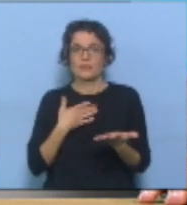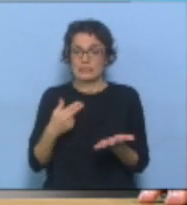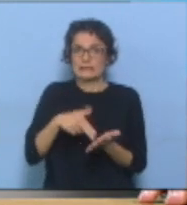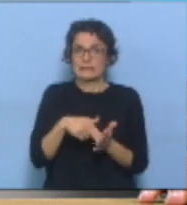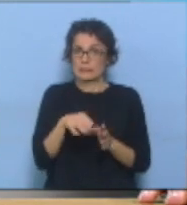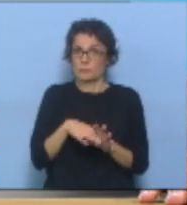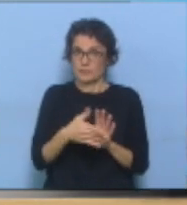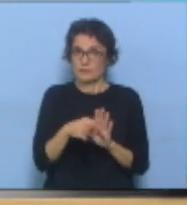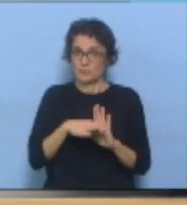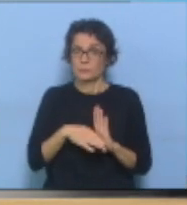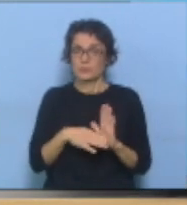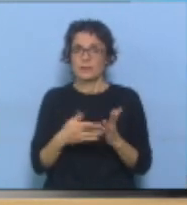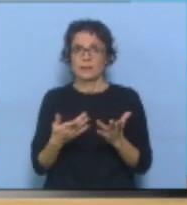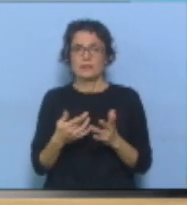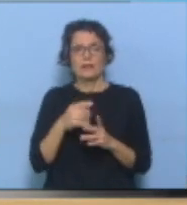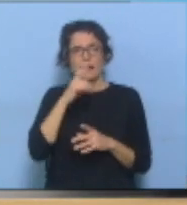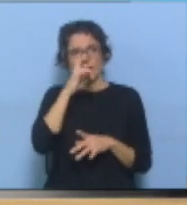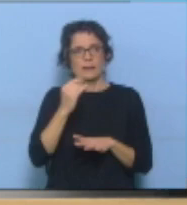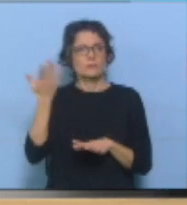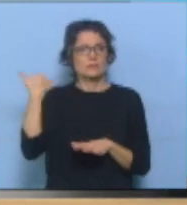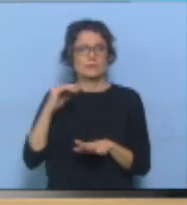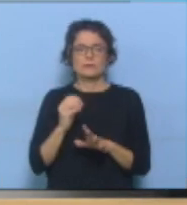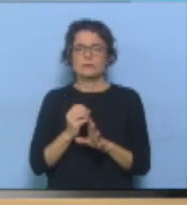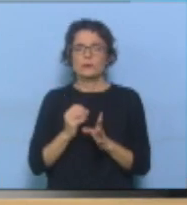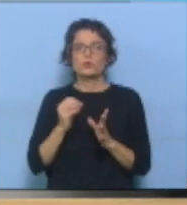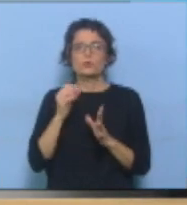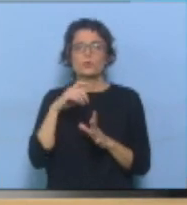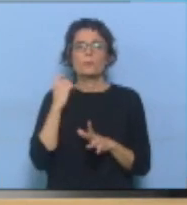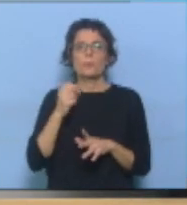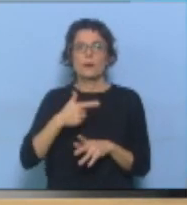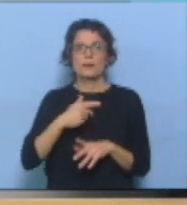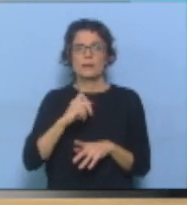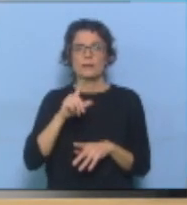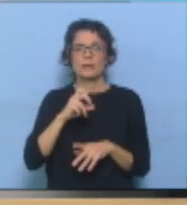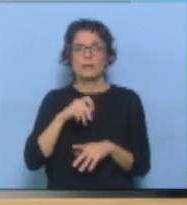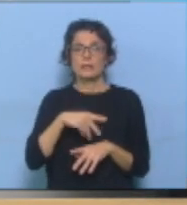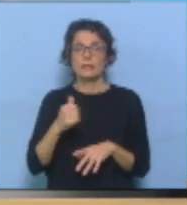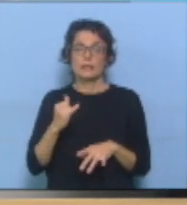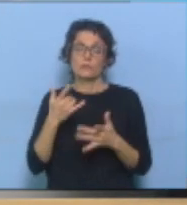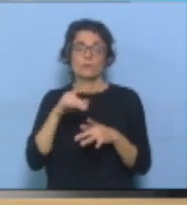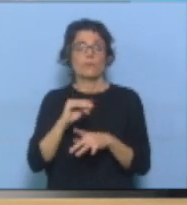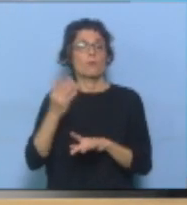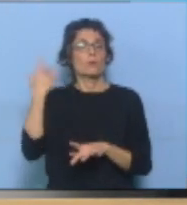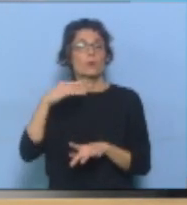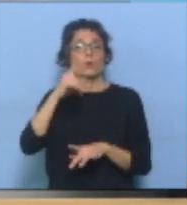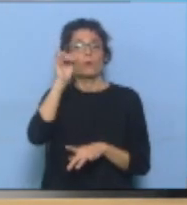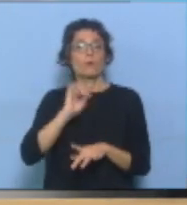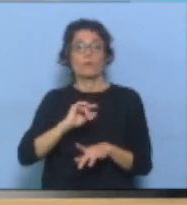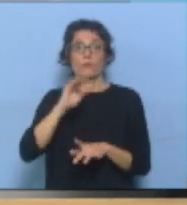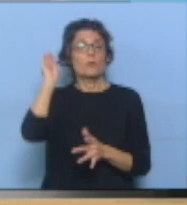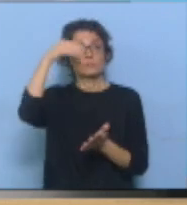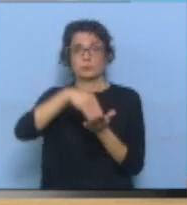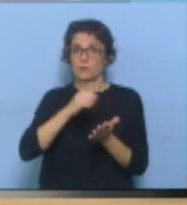Padre Tolentino, quando, no dia do meu batismo, quando disse a mim e disse aos meus colegas de batismo, qualquer coisa do